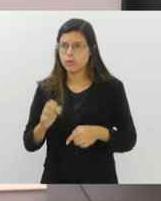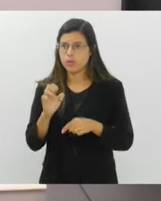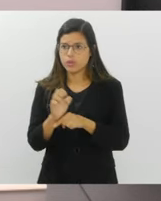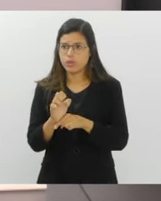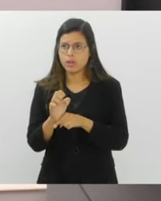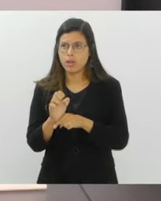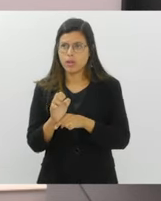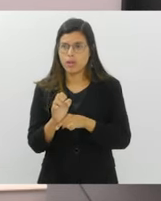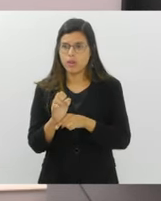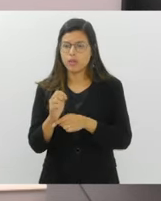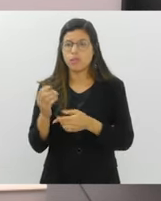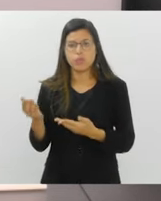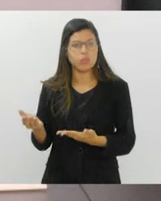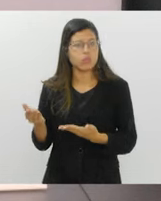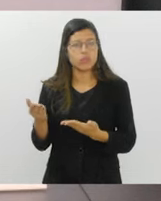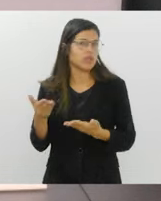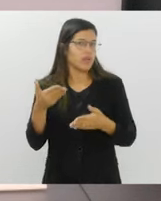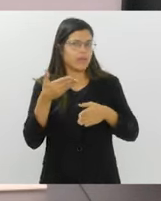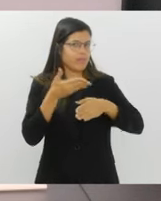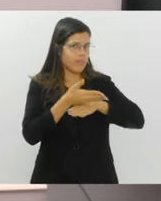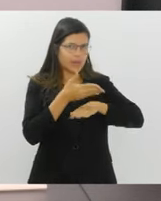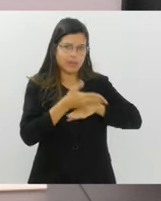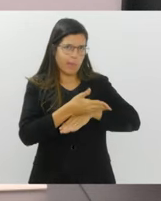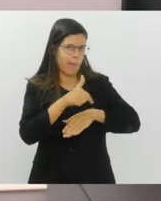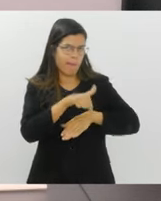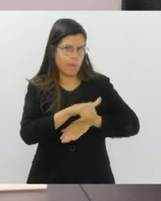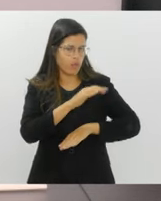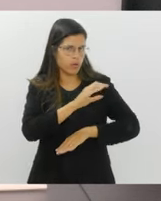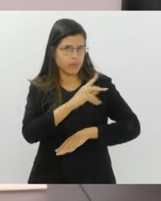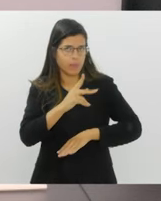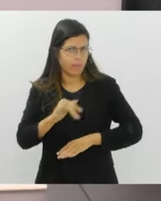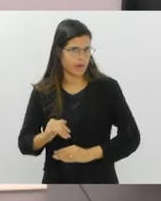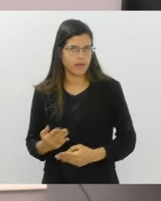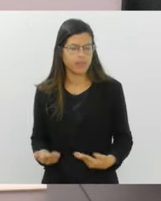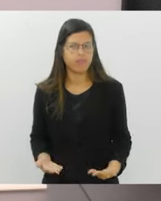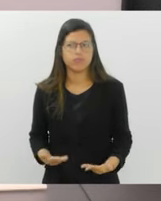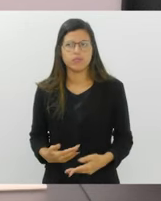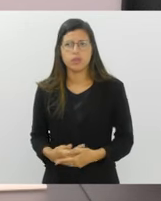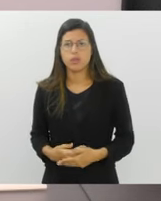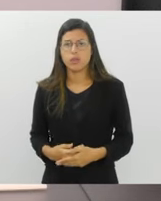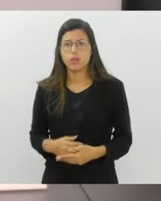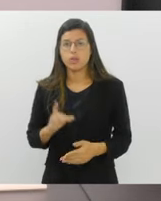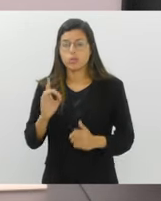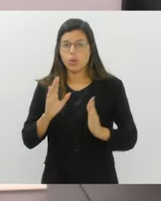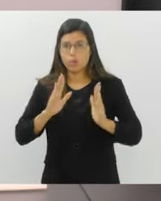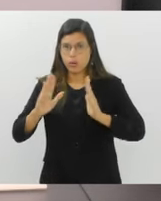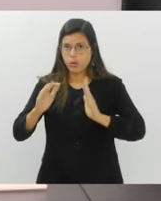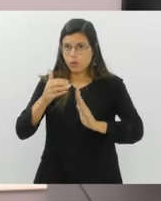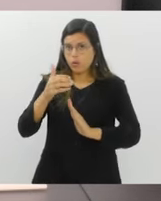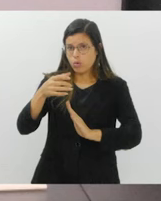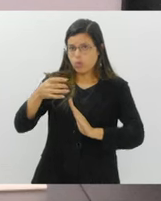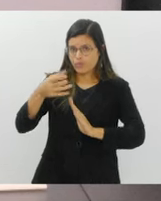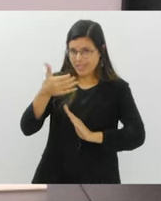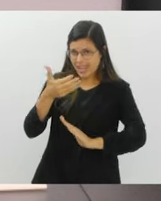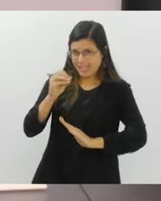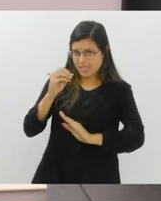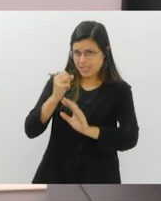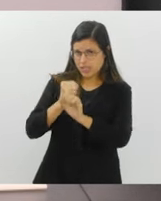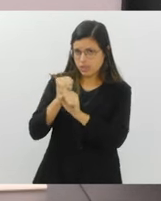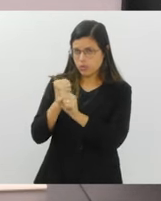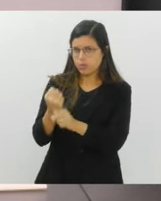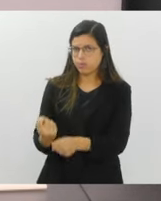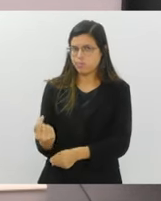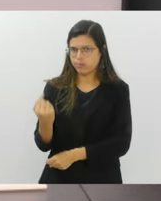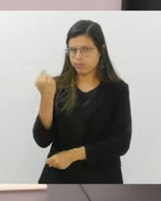não participou desse processo. Só no período dos últimos 10 anos, a Secretaria